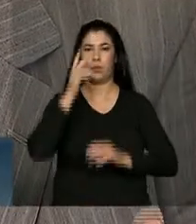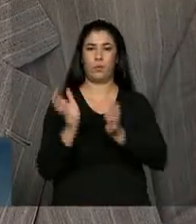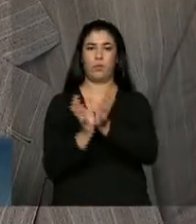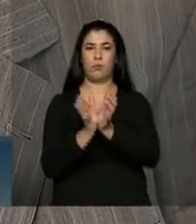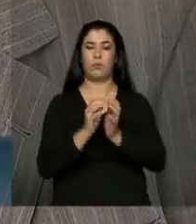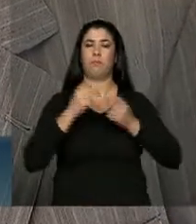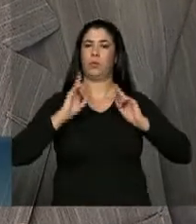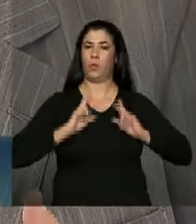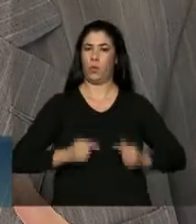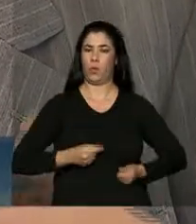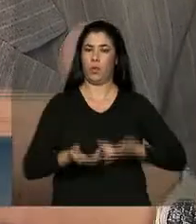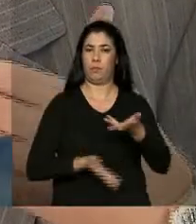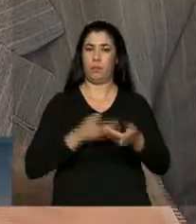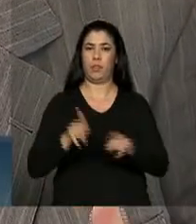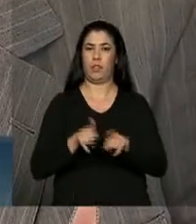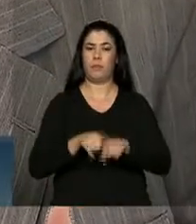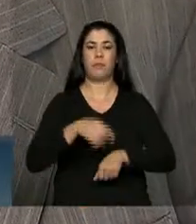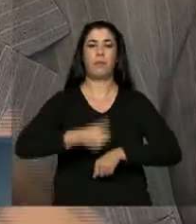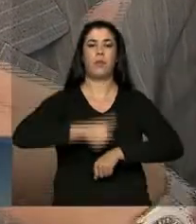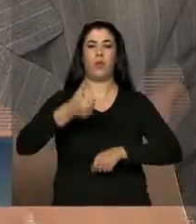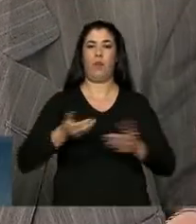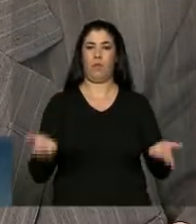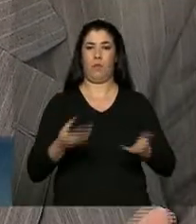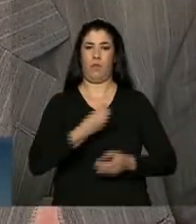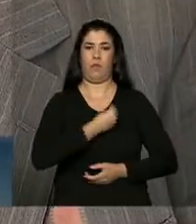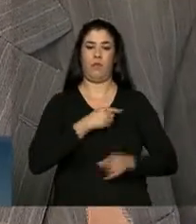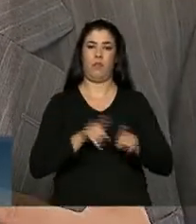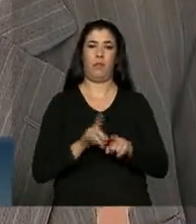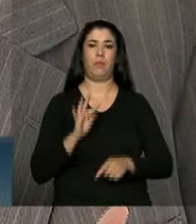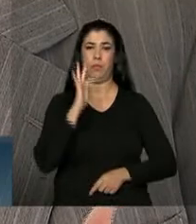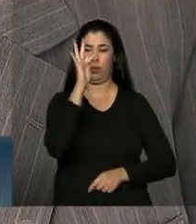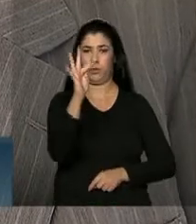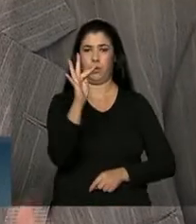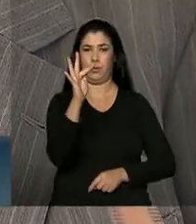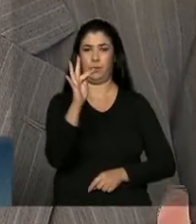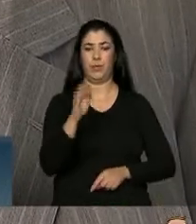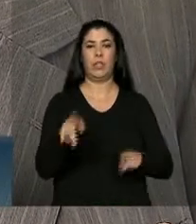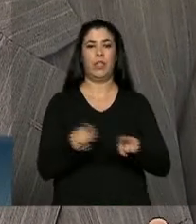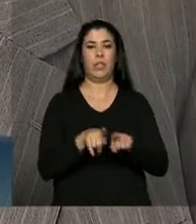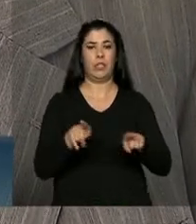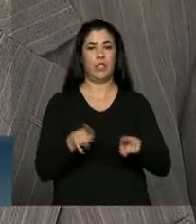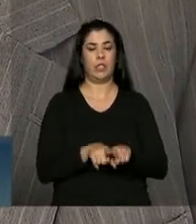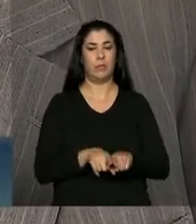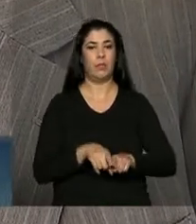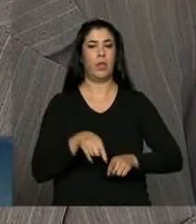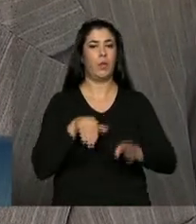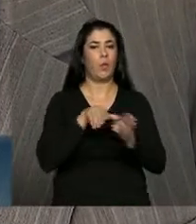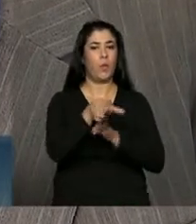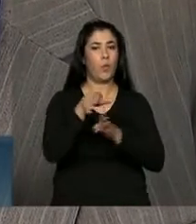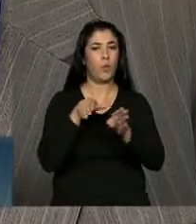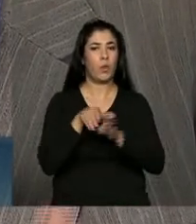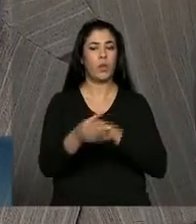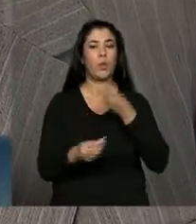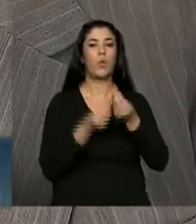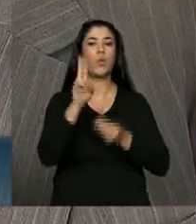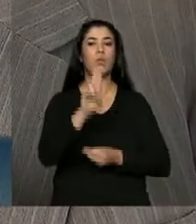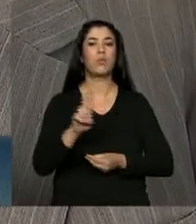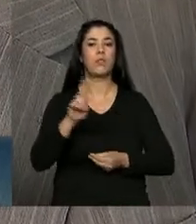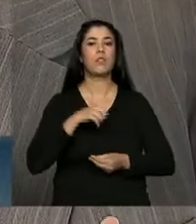portanto melhorando a vida para o presente e para o futuro e a racionalização é